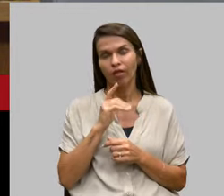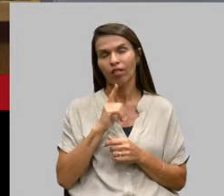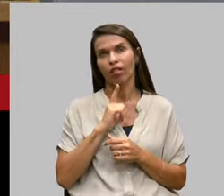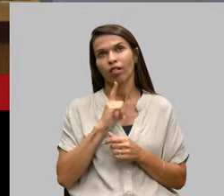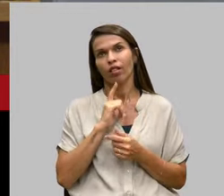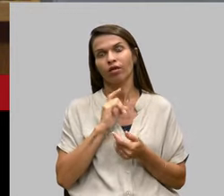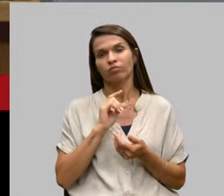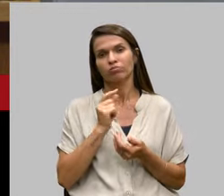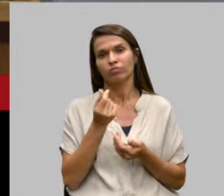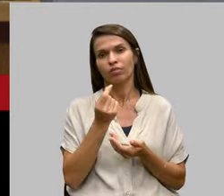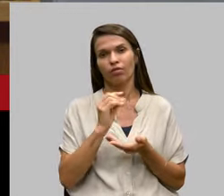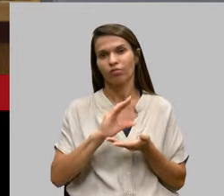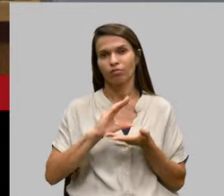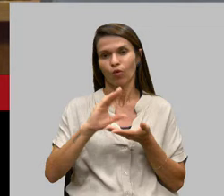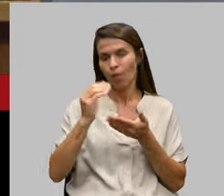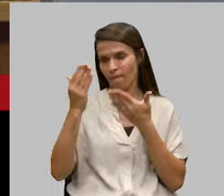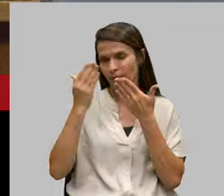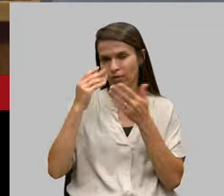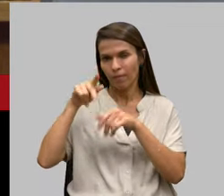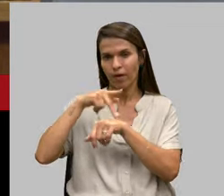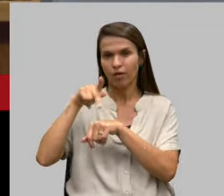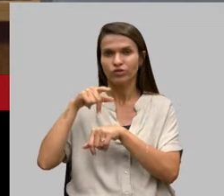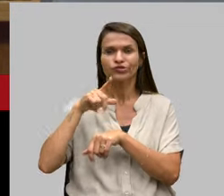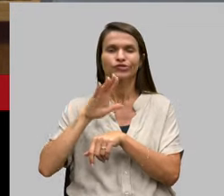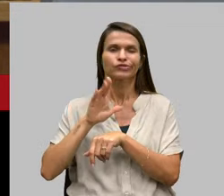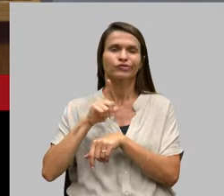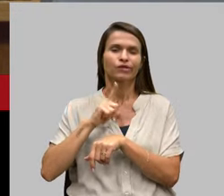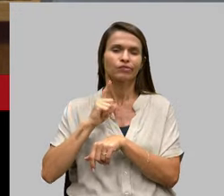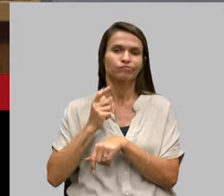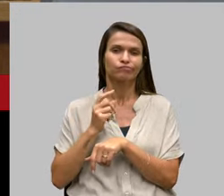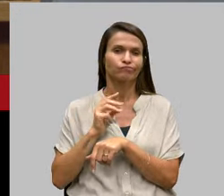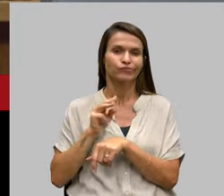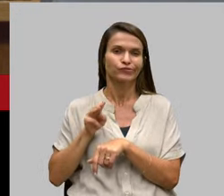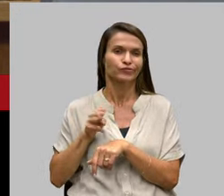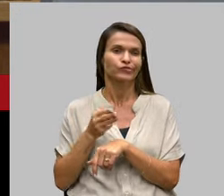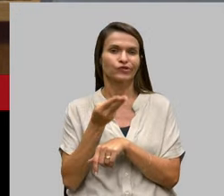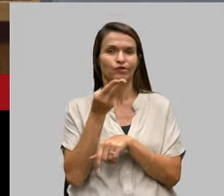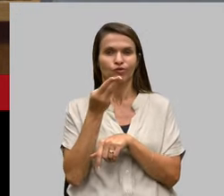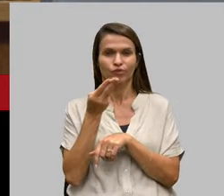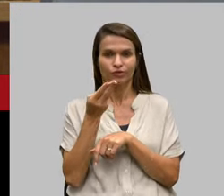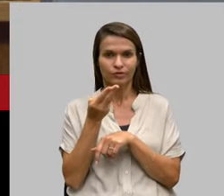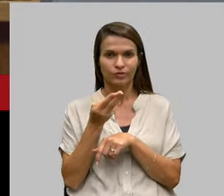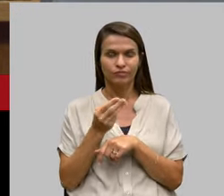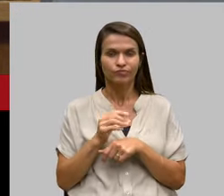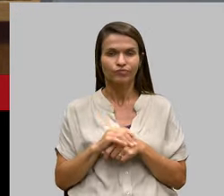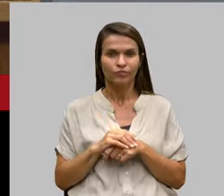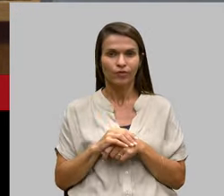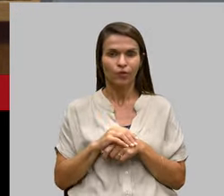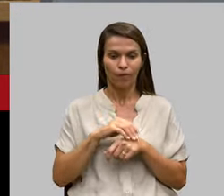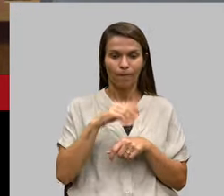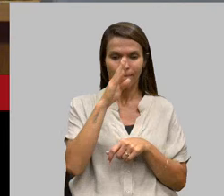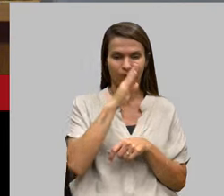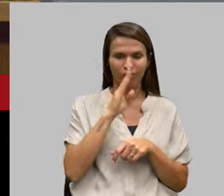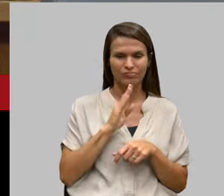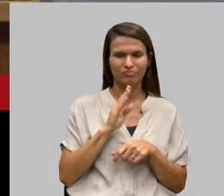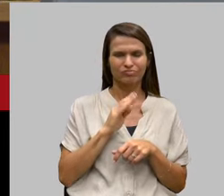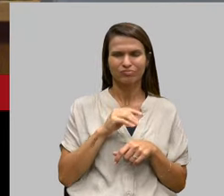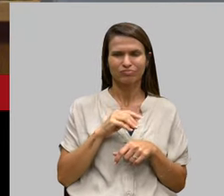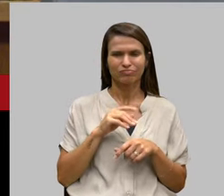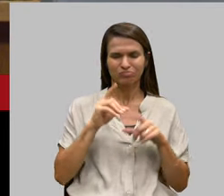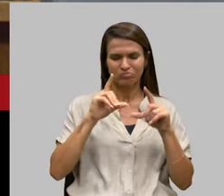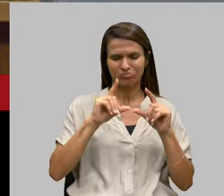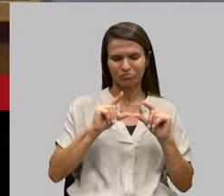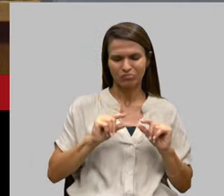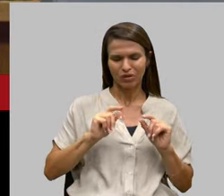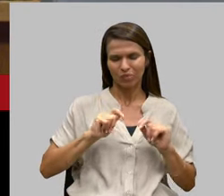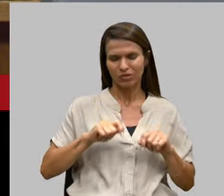de de país que já já tem trilhão de Dólares países muito menos e com muito menos capacidade de de ter esse tipo